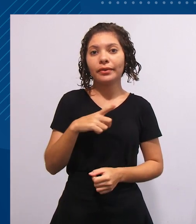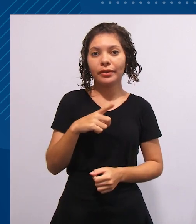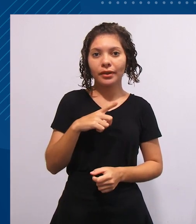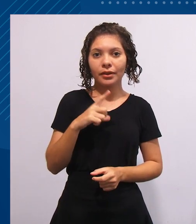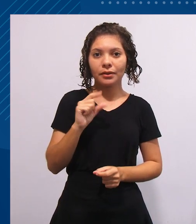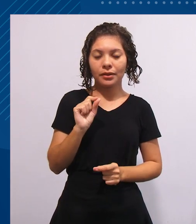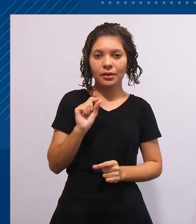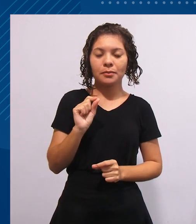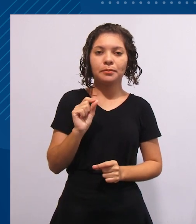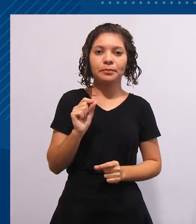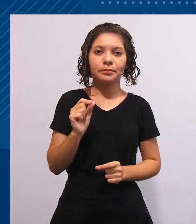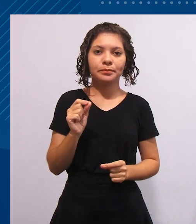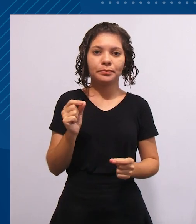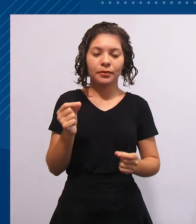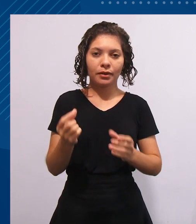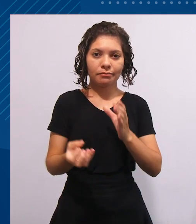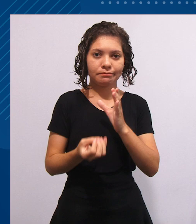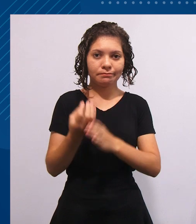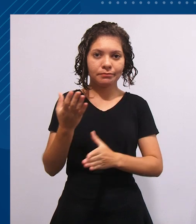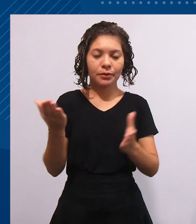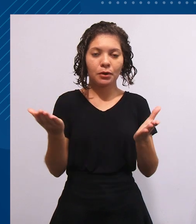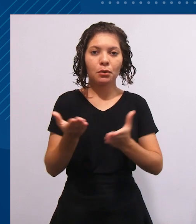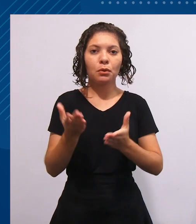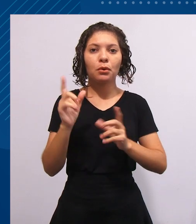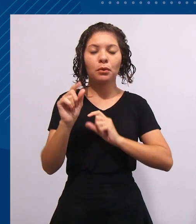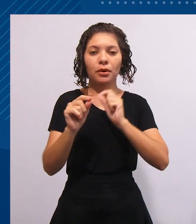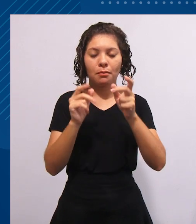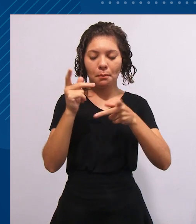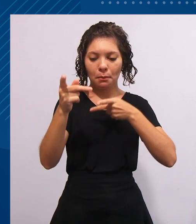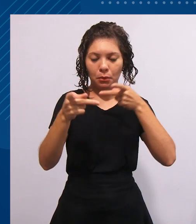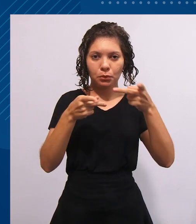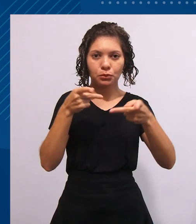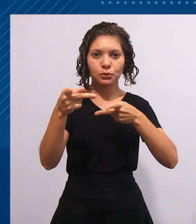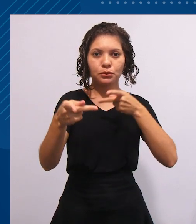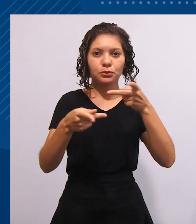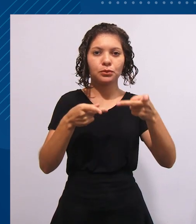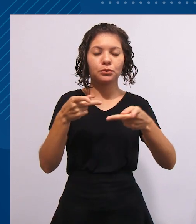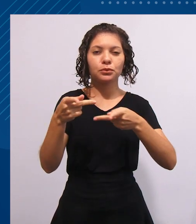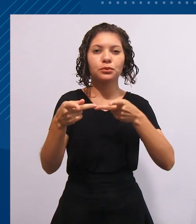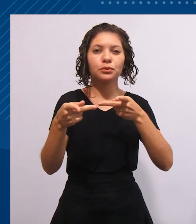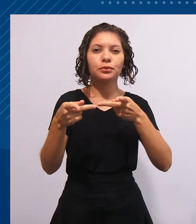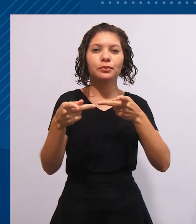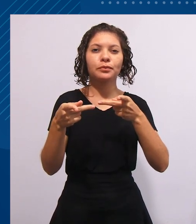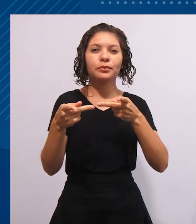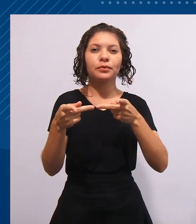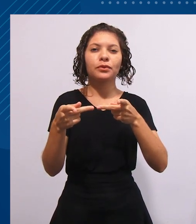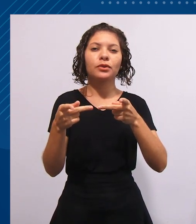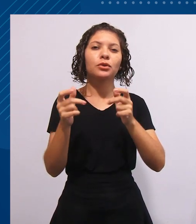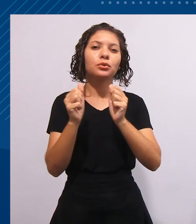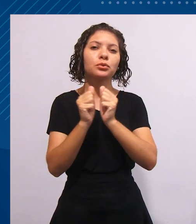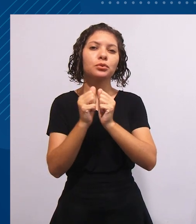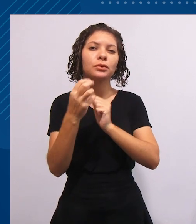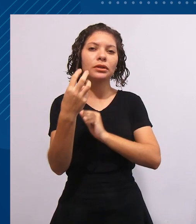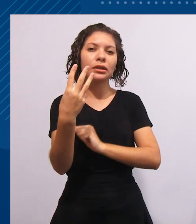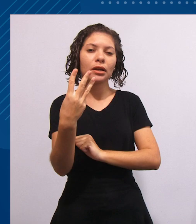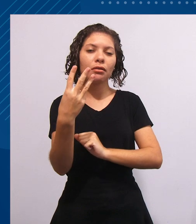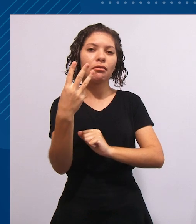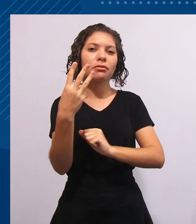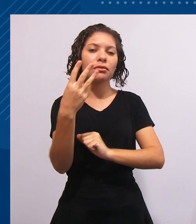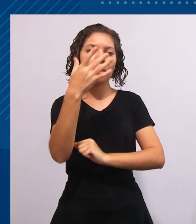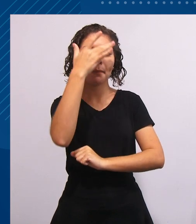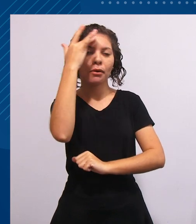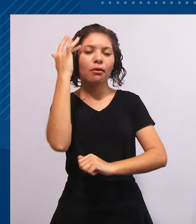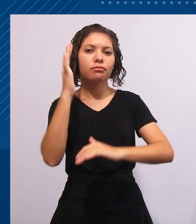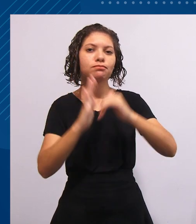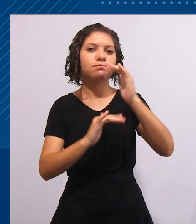destacar que que é de um projeto que foi feito com três cineastas indígenas mulheres não é que são a